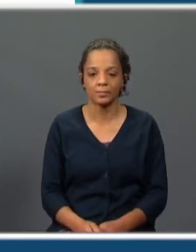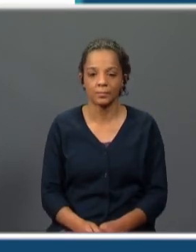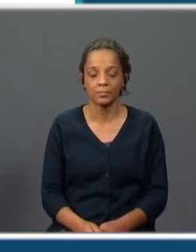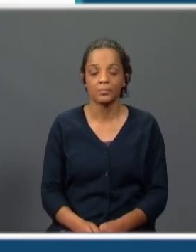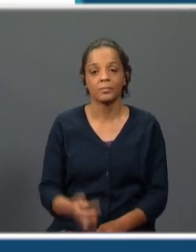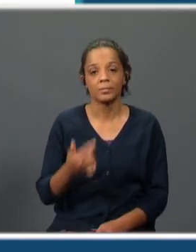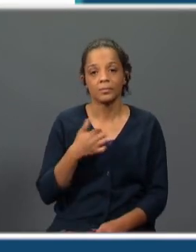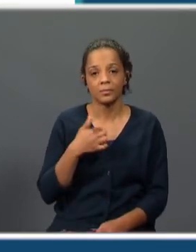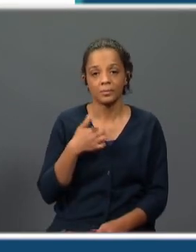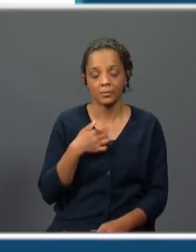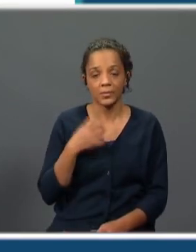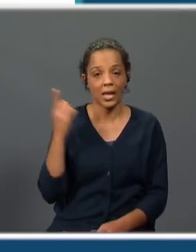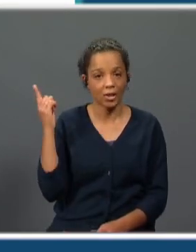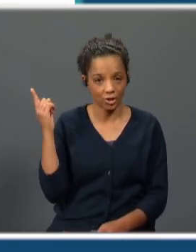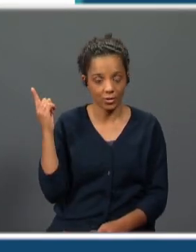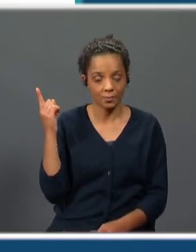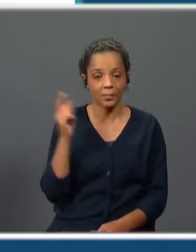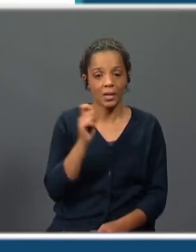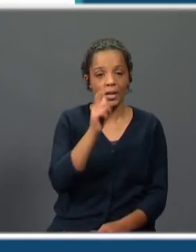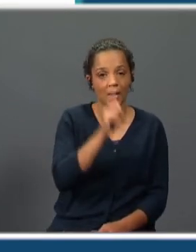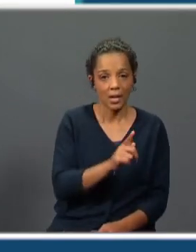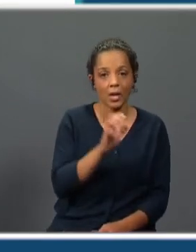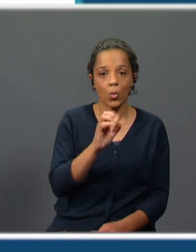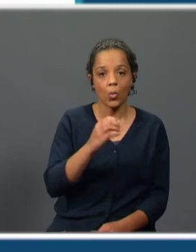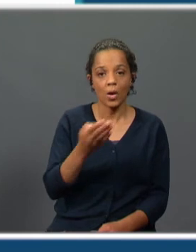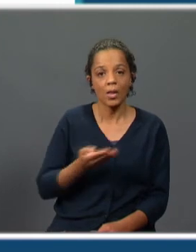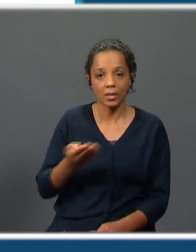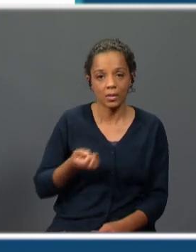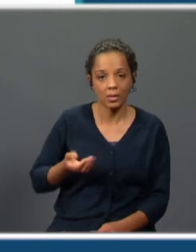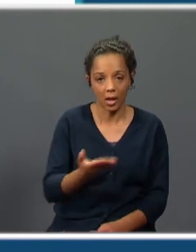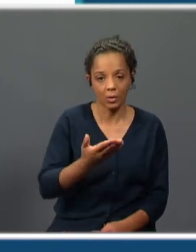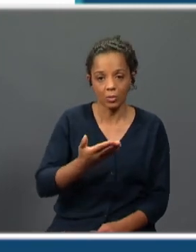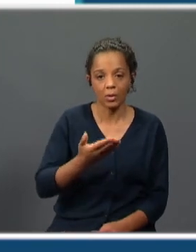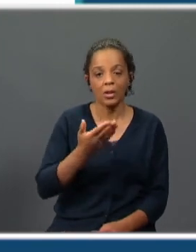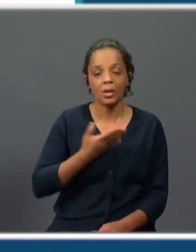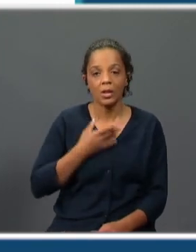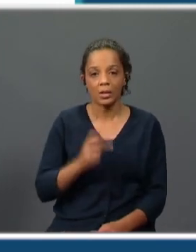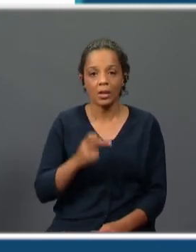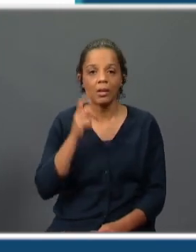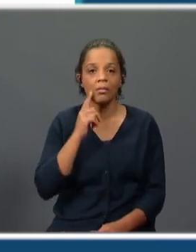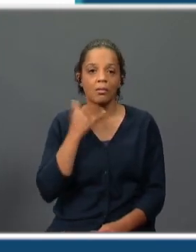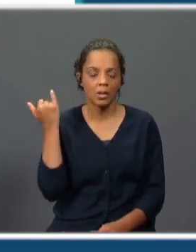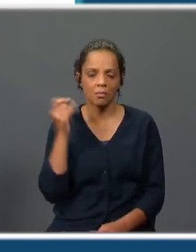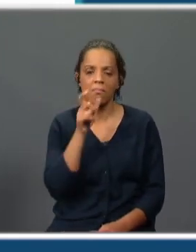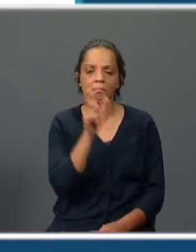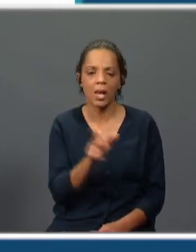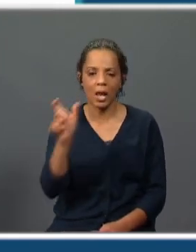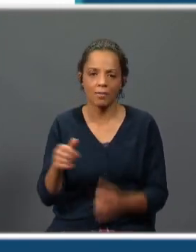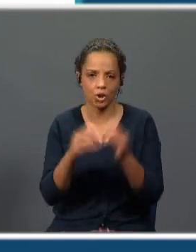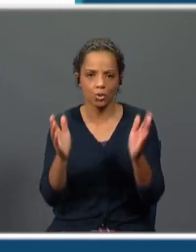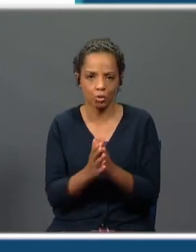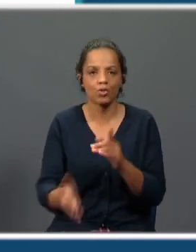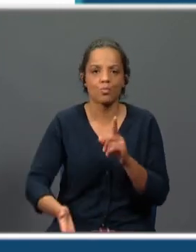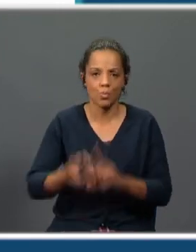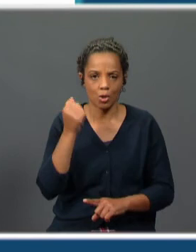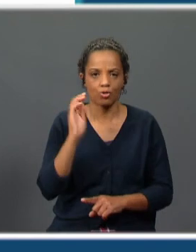Eu utilizei esta, é o dado da tia, que todas as palavras vocês já conseguem fazer, já